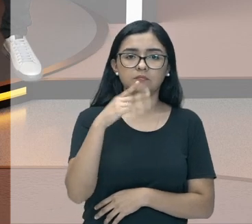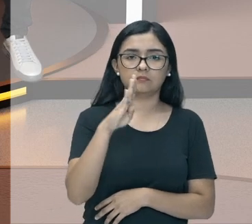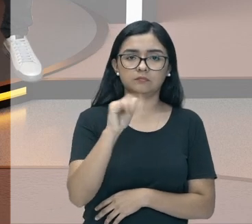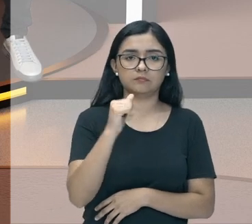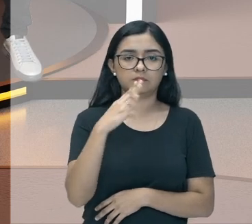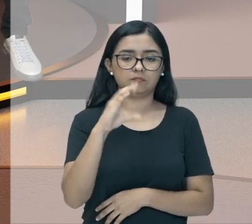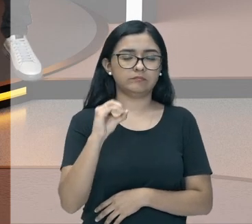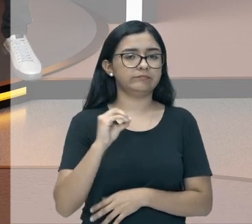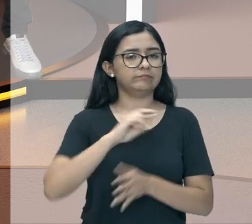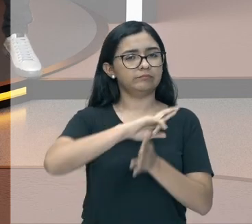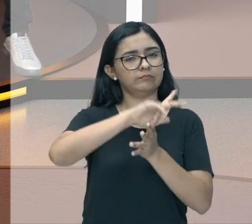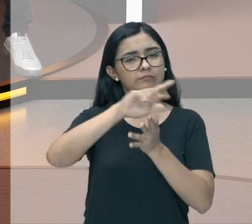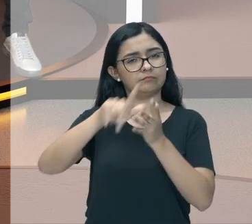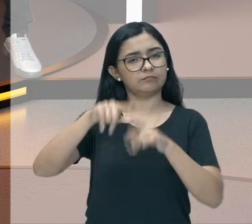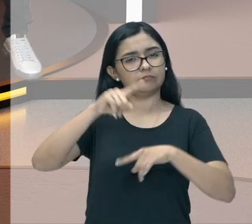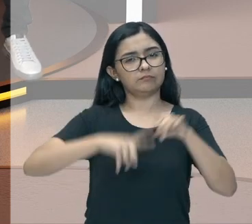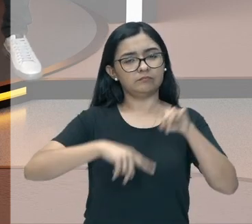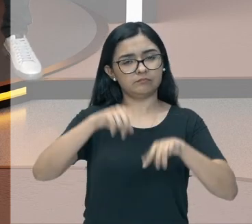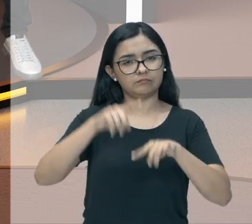produtos aí